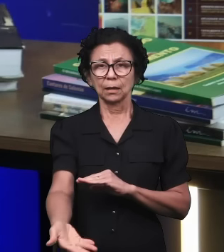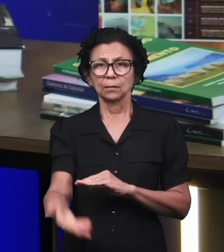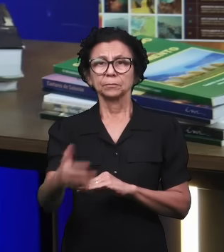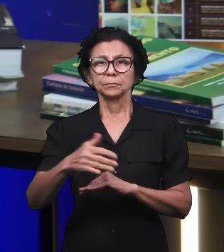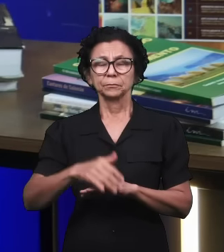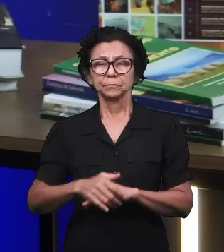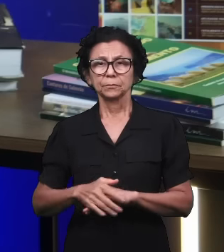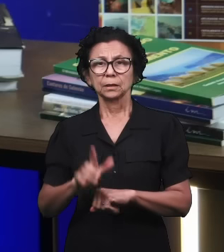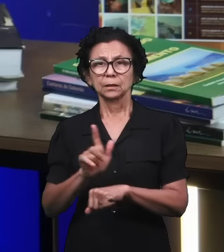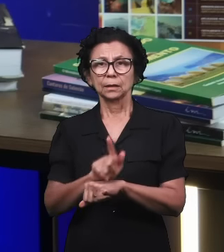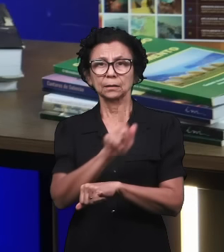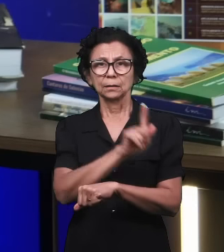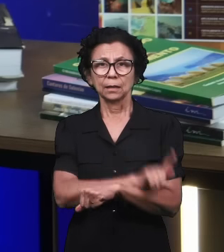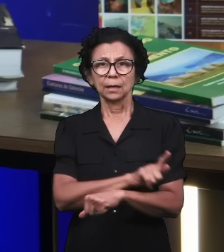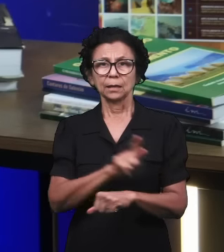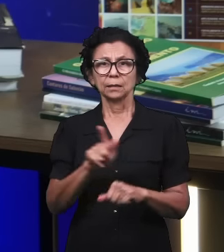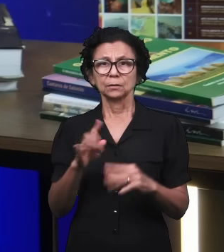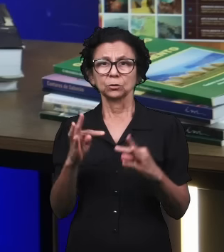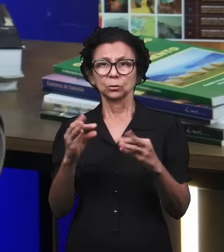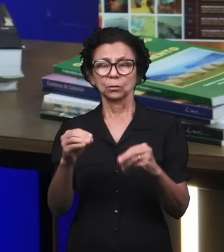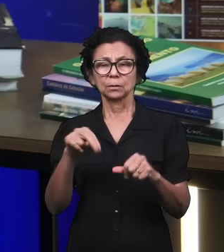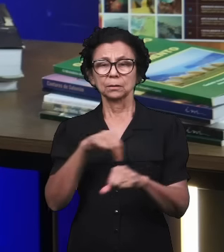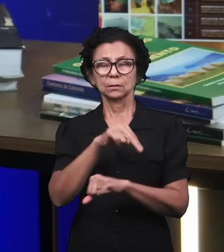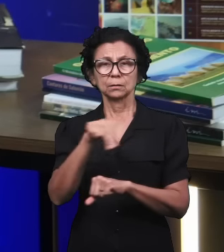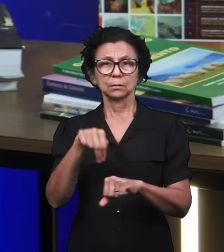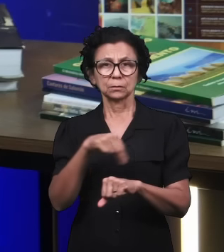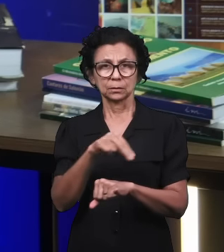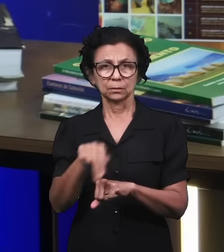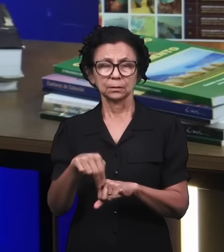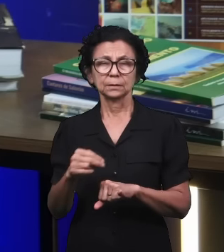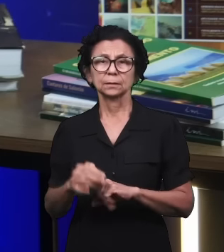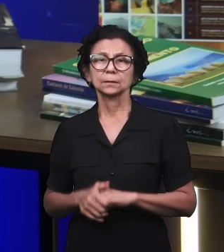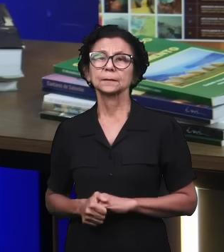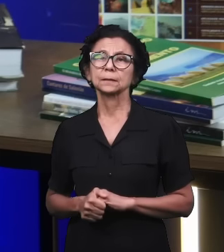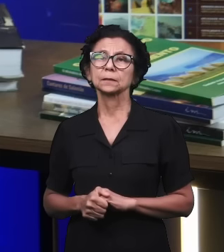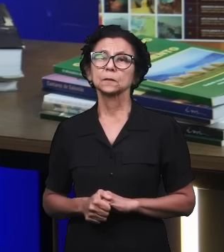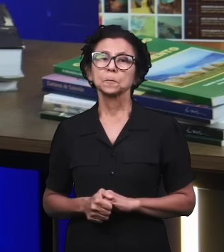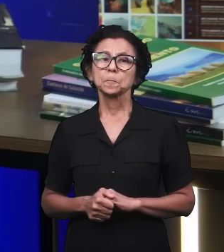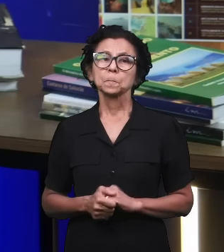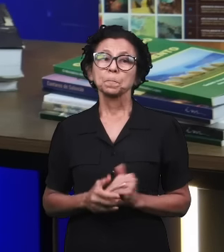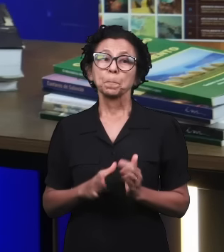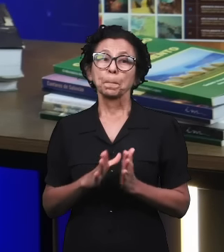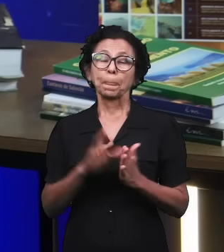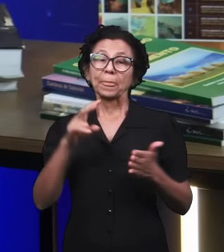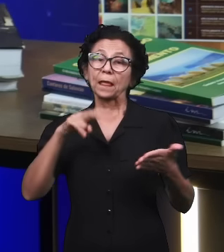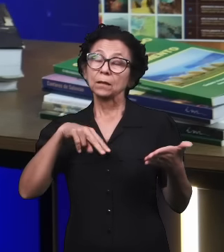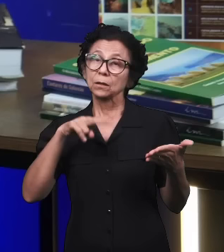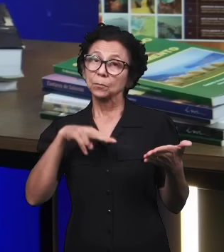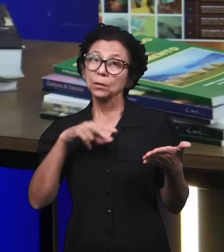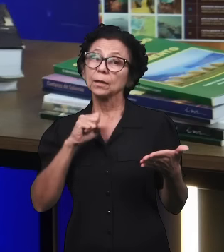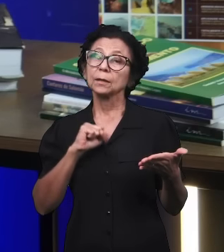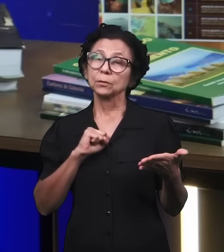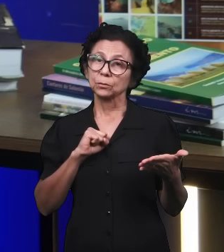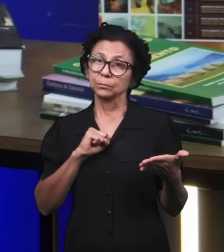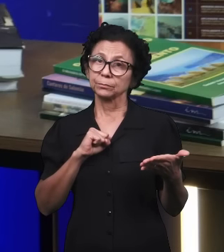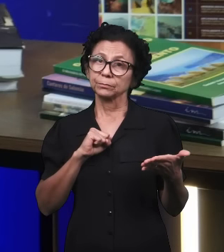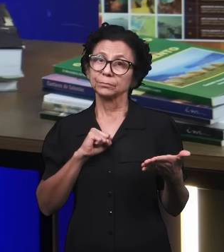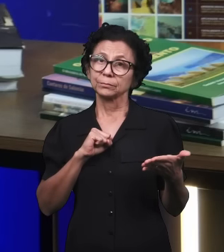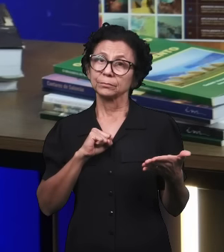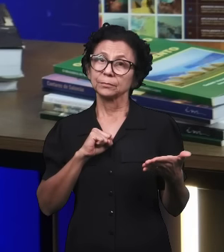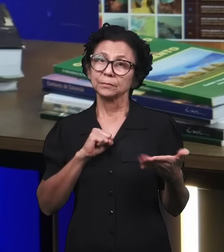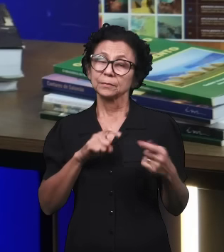porque nós estamos lendo a palavra, mas além da letra, é o que sempre nós enfatizamos aqui,